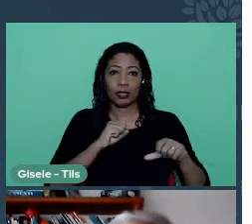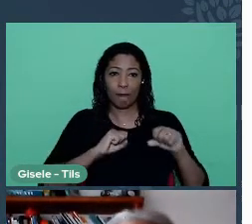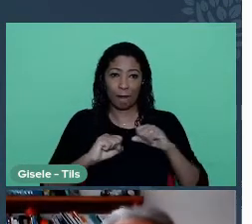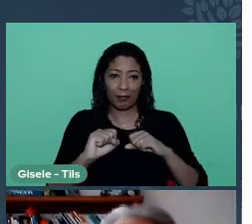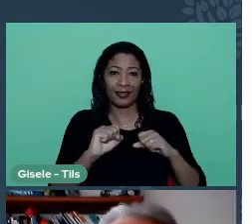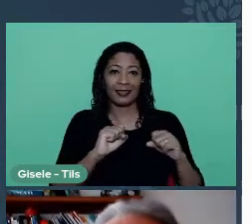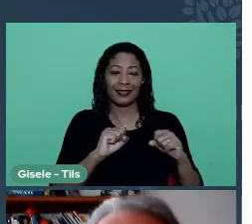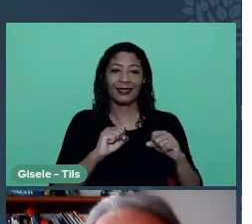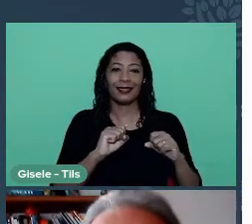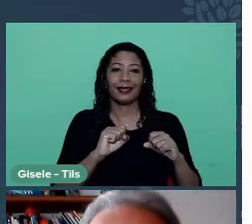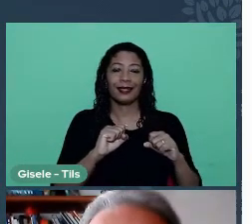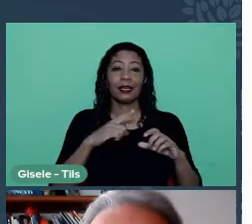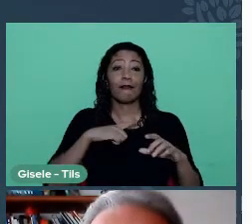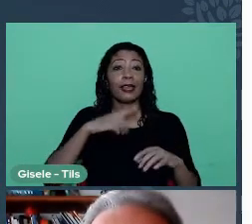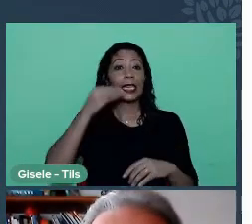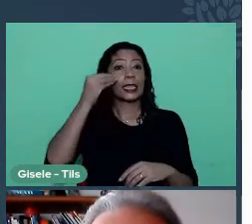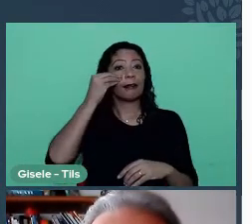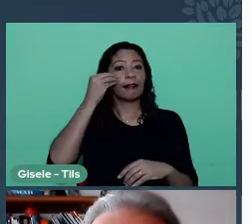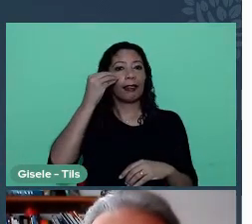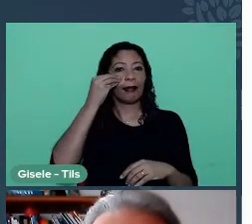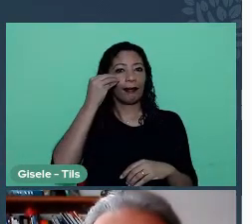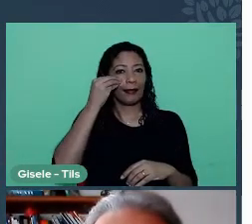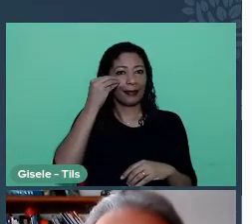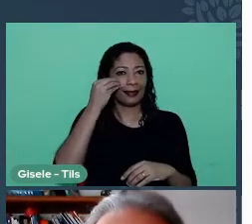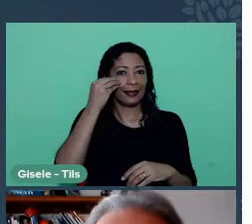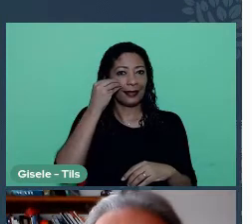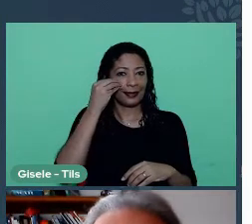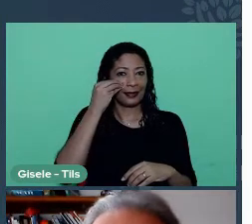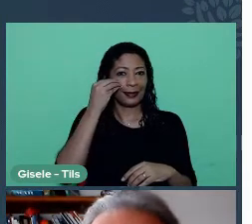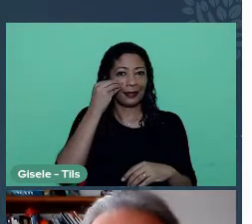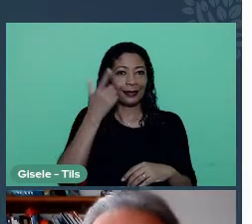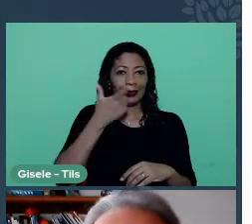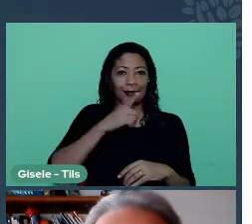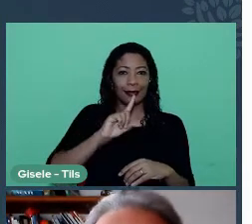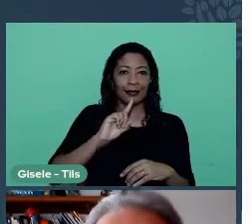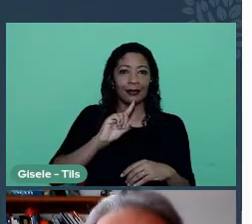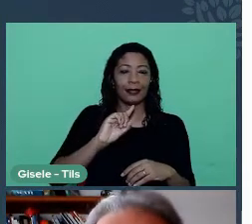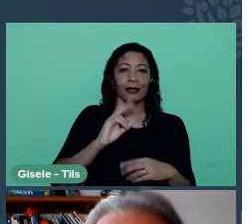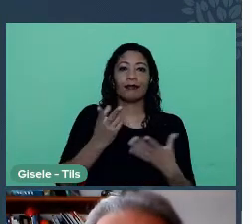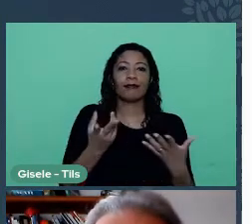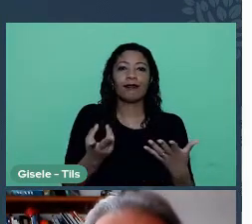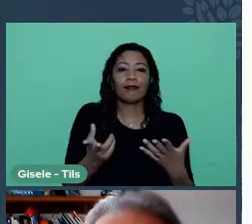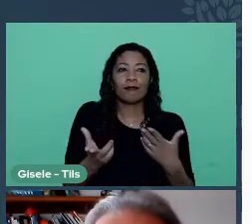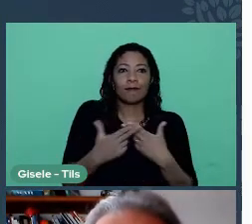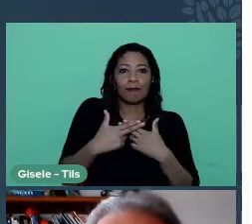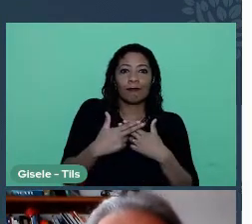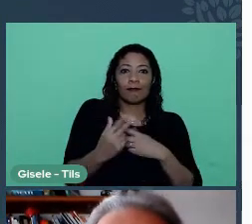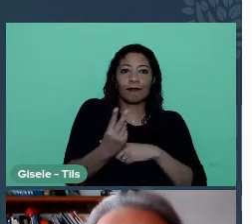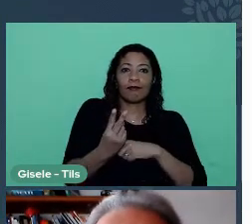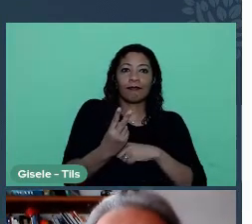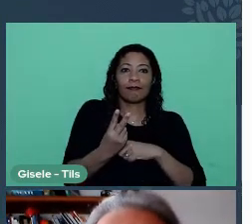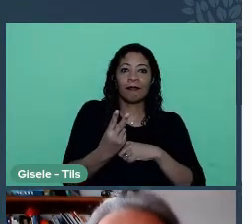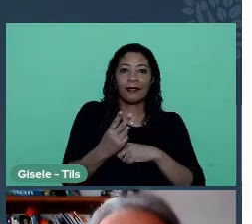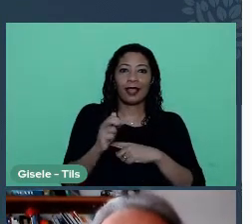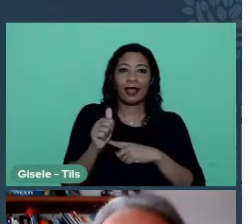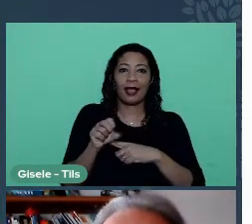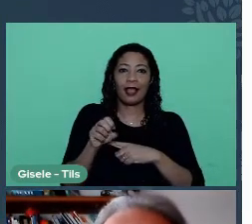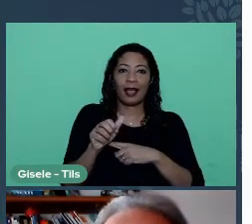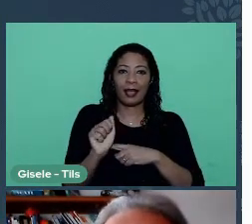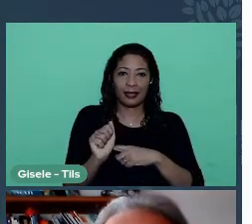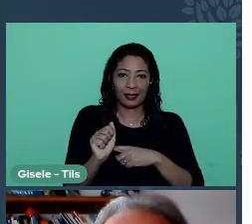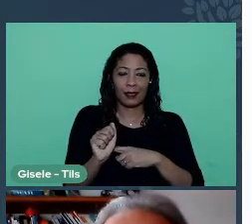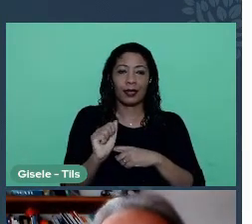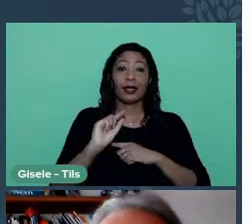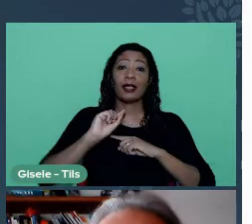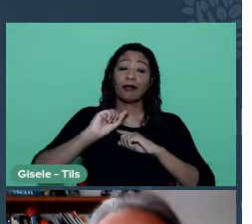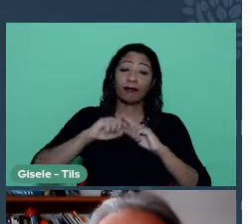vão montar uma determinada um mecanismo de defesa contra a asma e depois, na